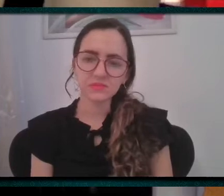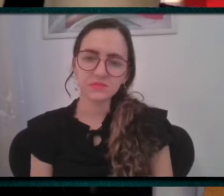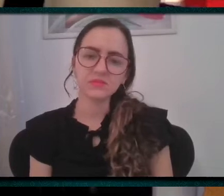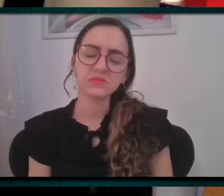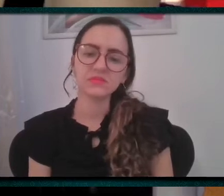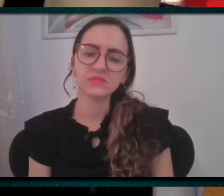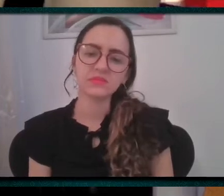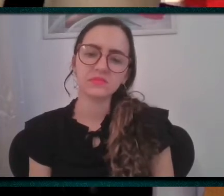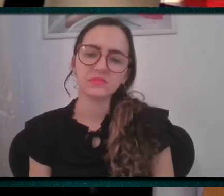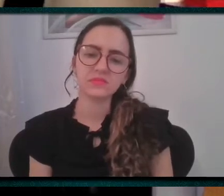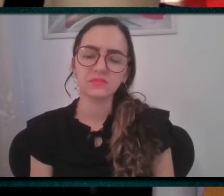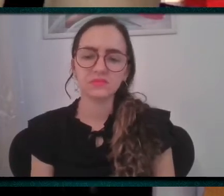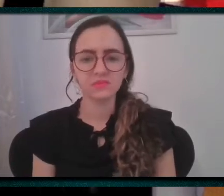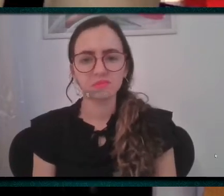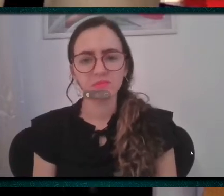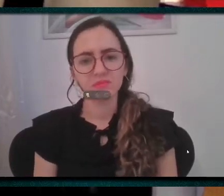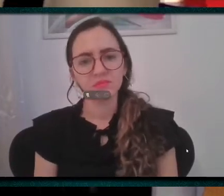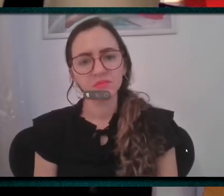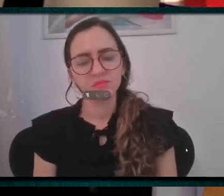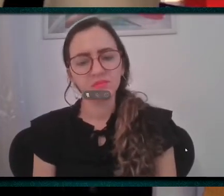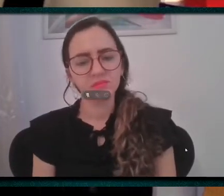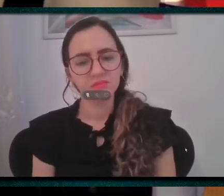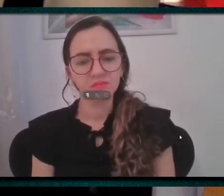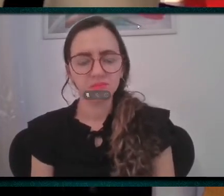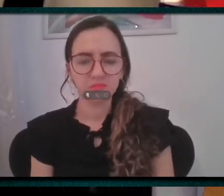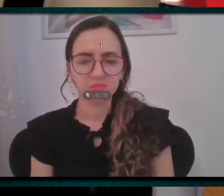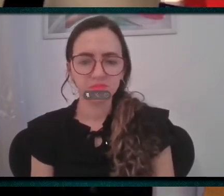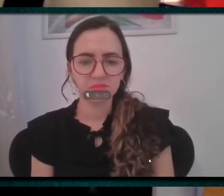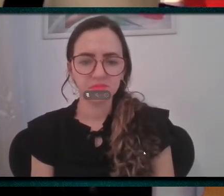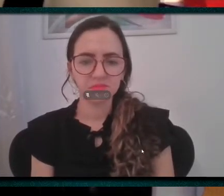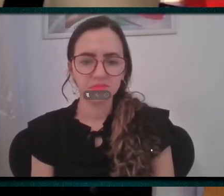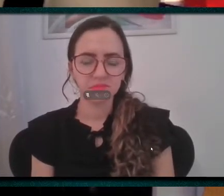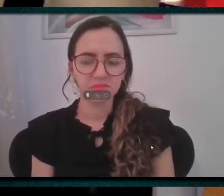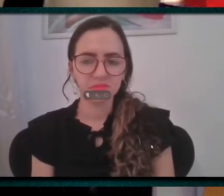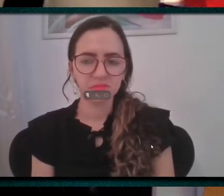a gravação aqui. Pode falar, Clara.